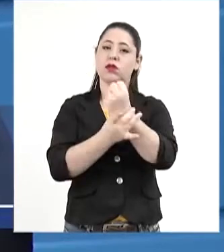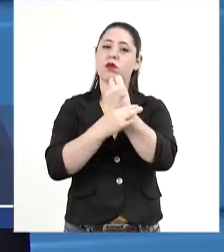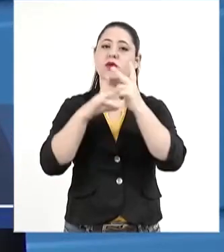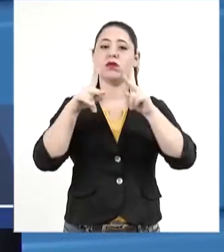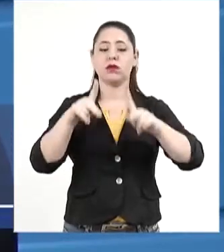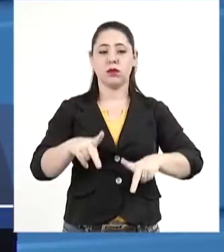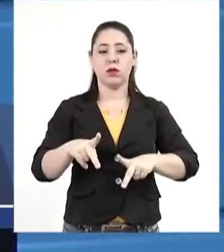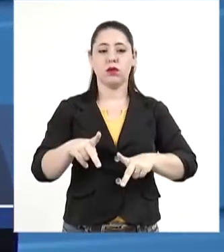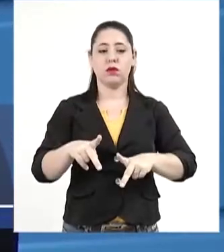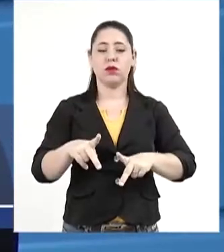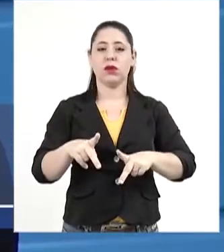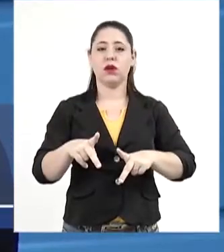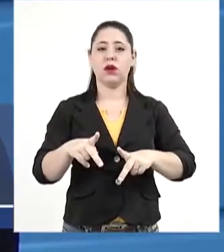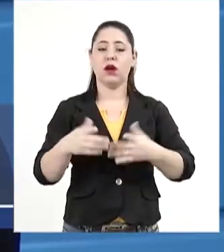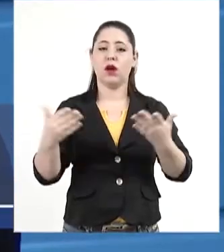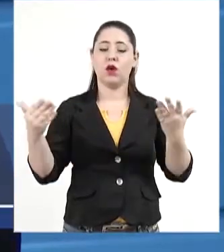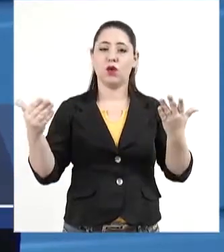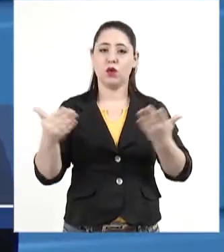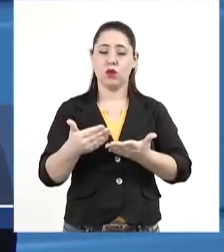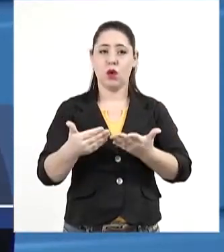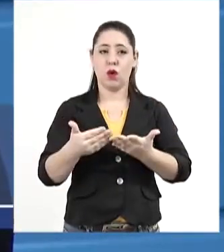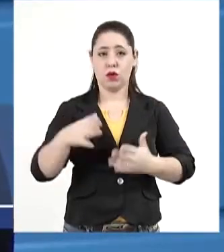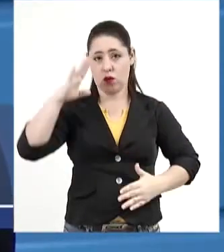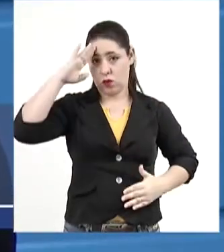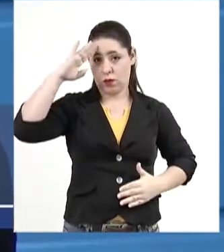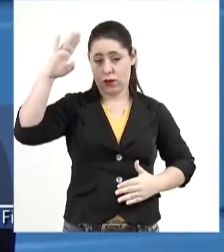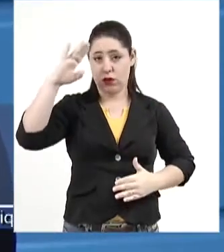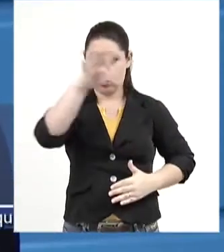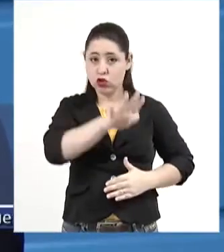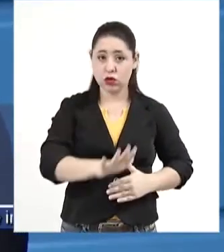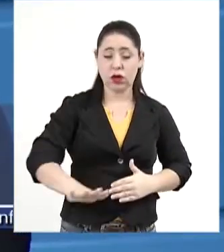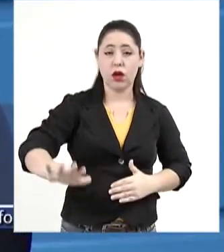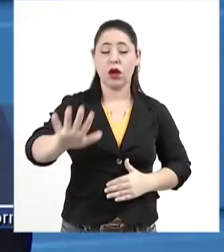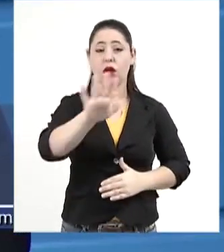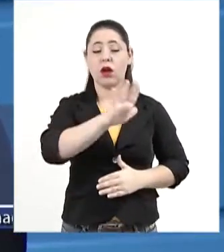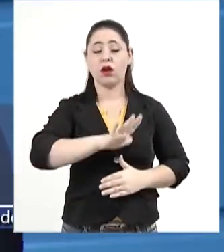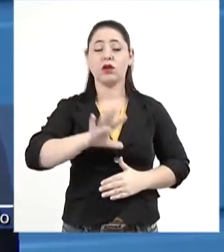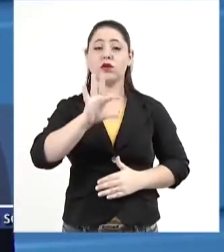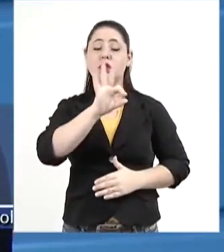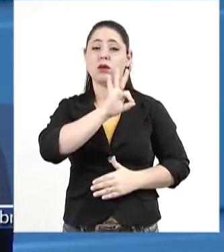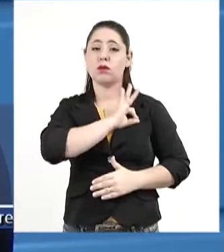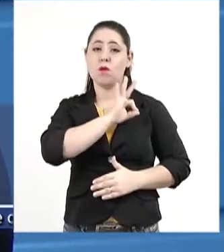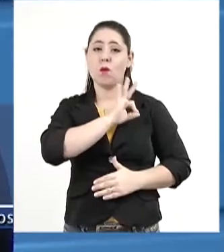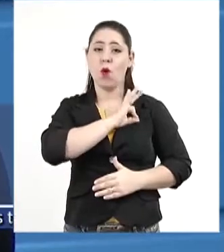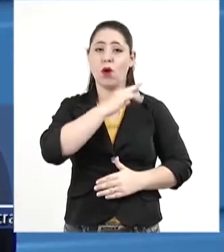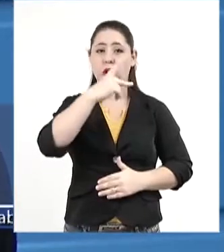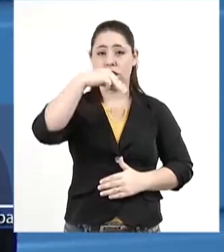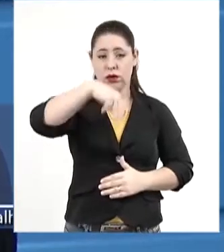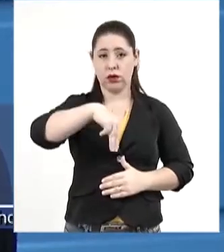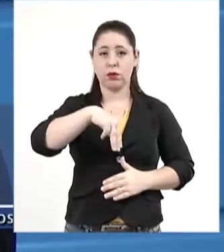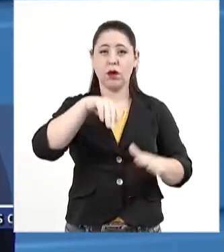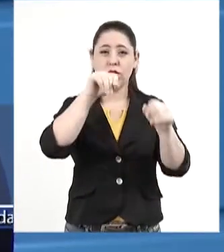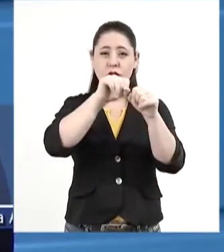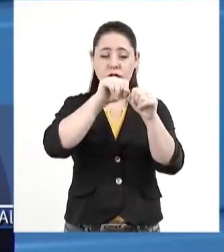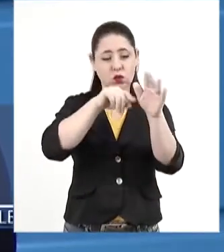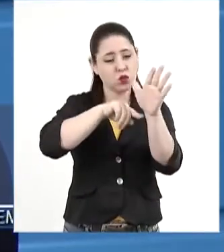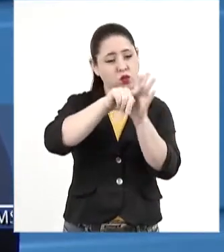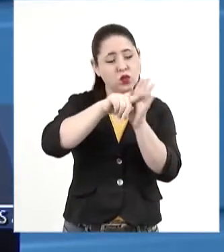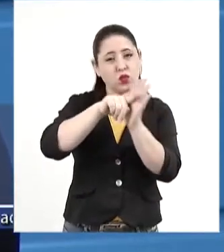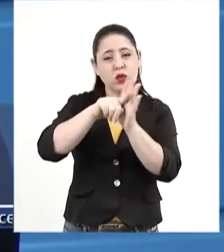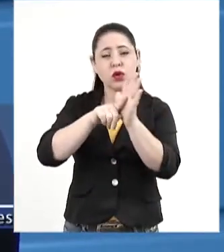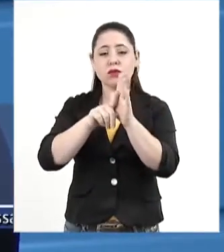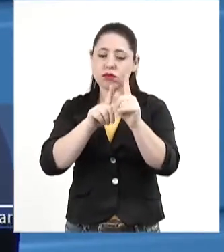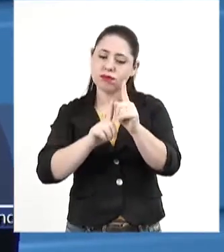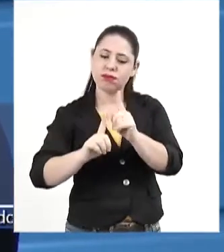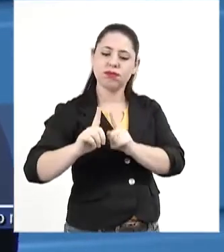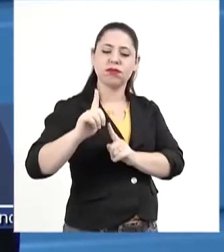então estou endereçando ao comandante-geral da Polícia Militar de Mato Grosso do Sul para que a gente faça um estudo sobre alguns dados de segurança